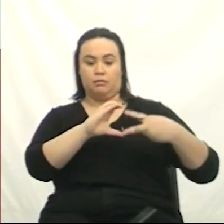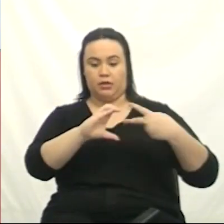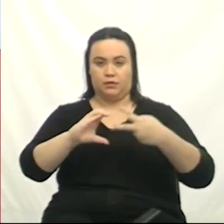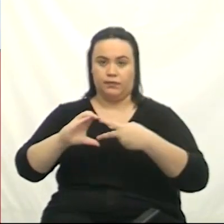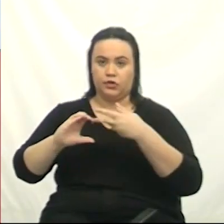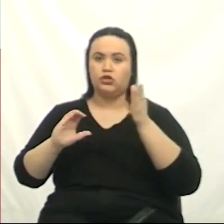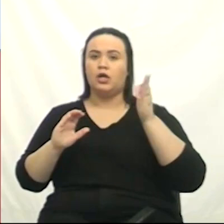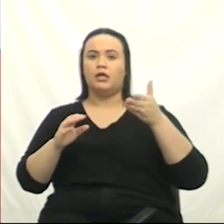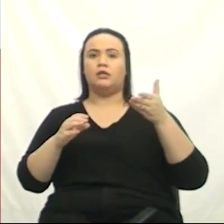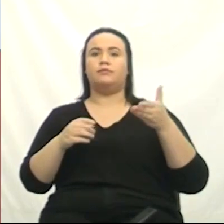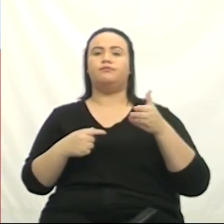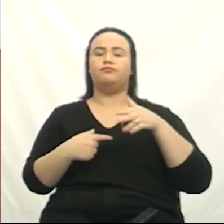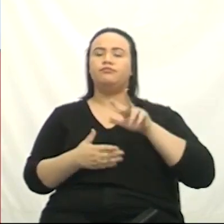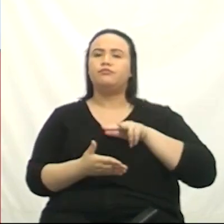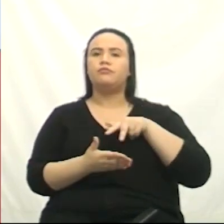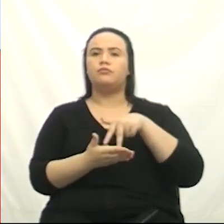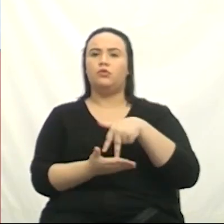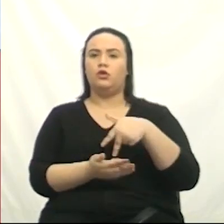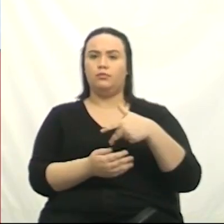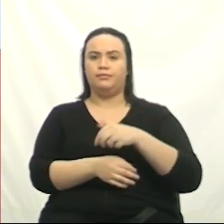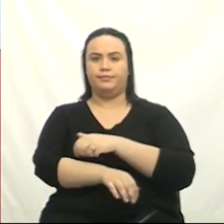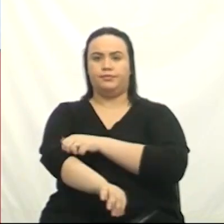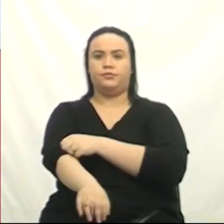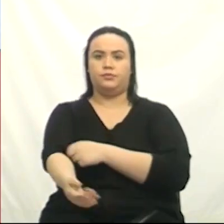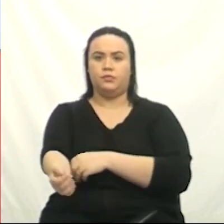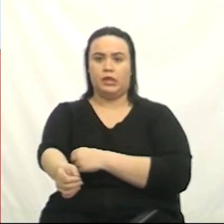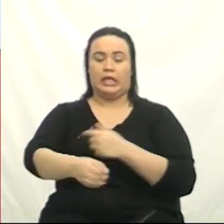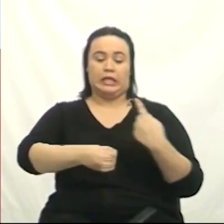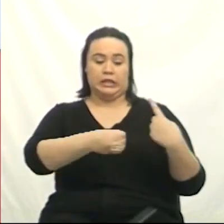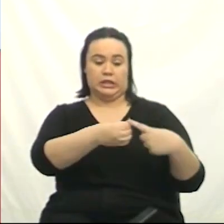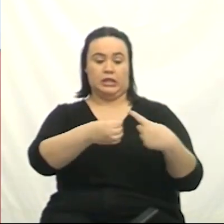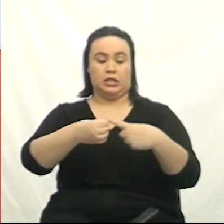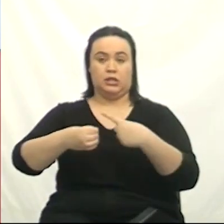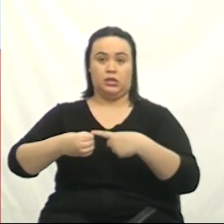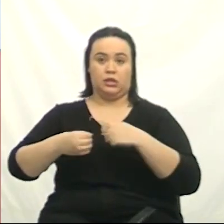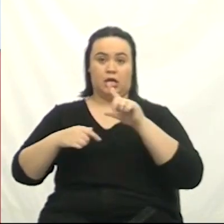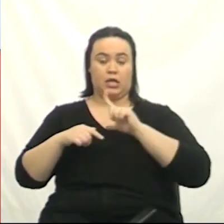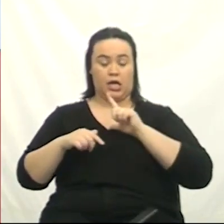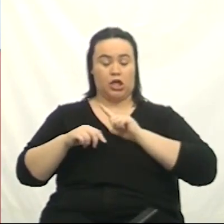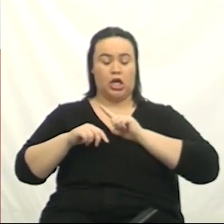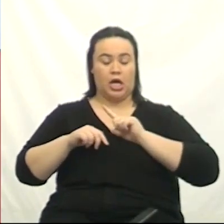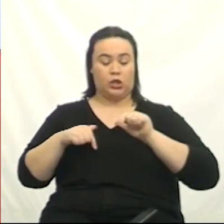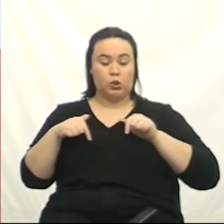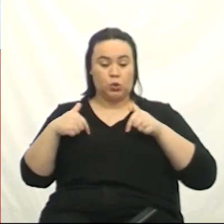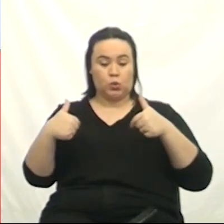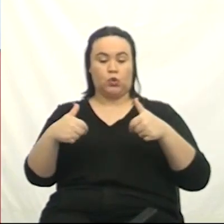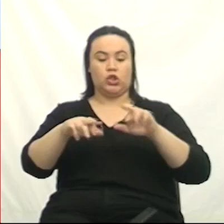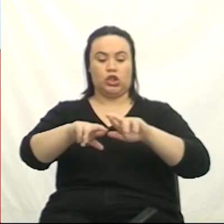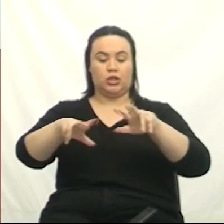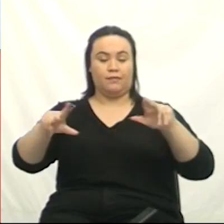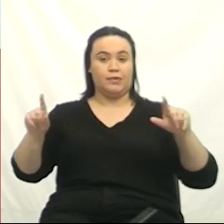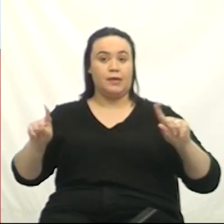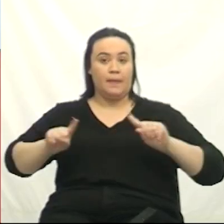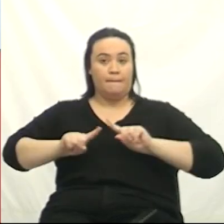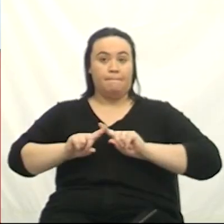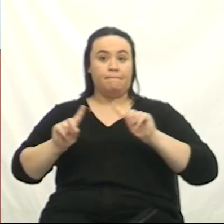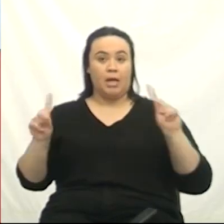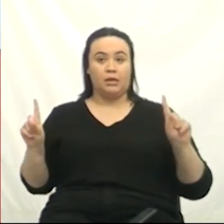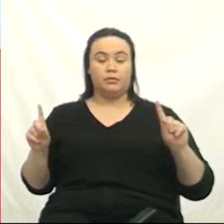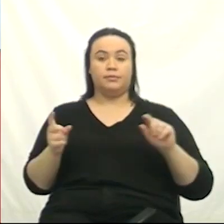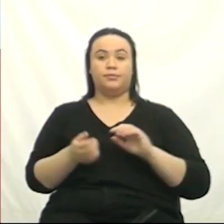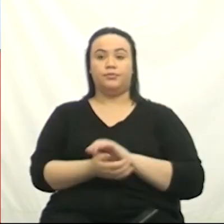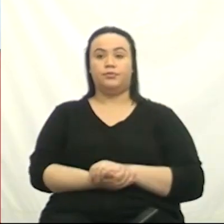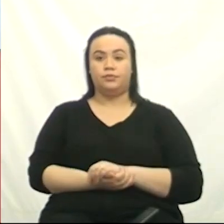como já manifestei aqui em outros momentos, em cada município ela se comporta de maneira diferente mas a gente foi